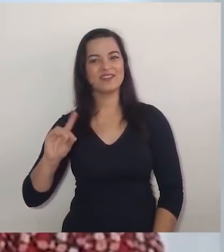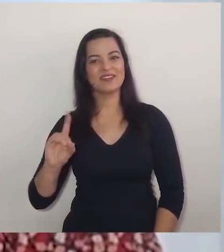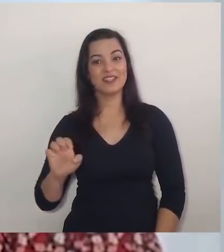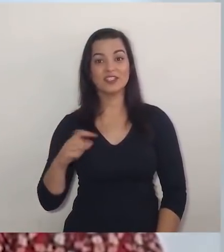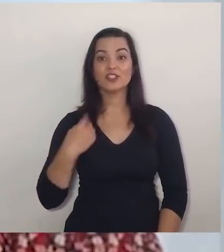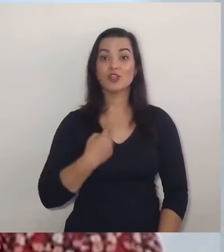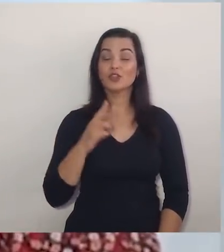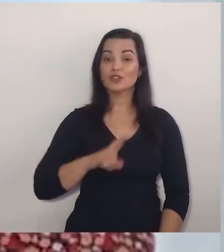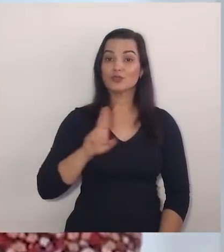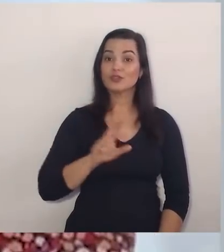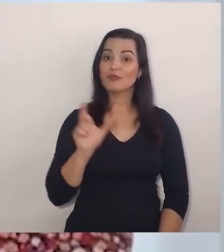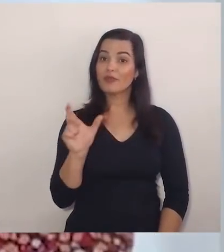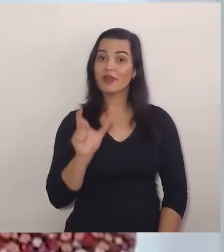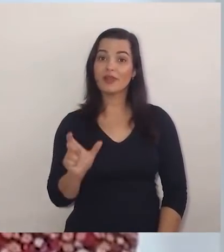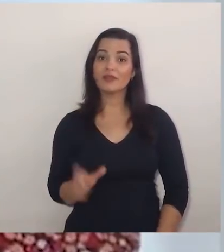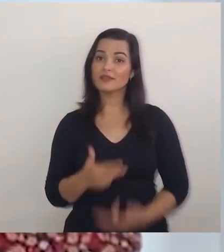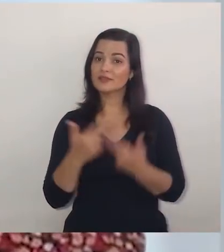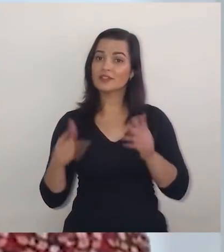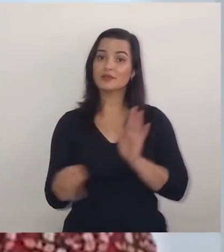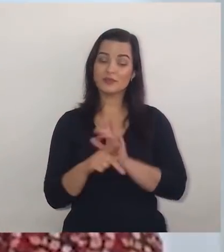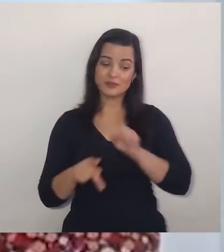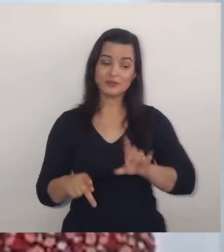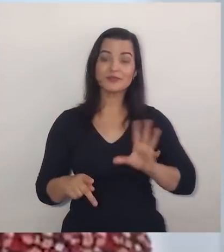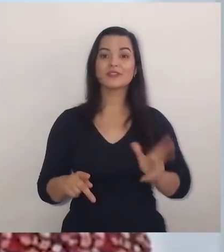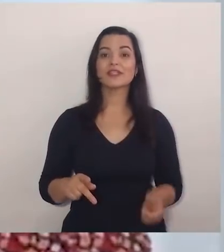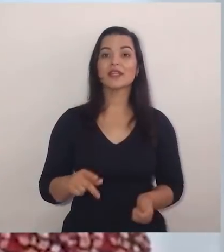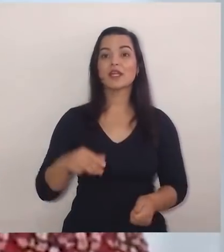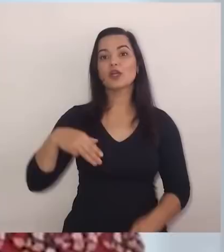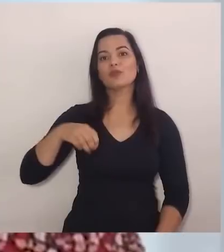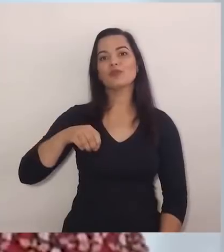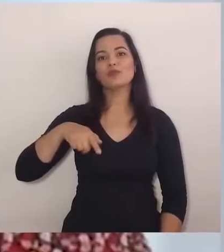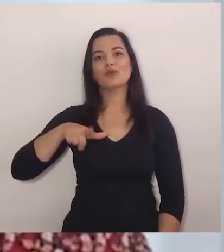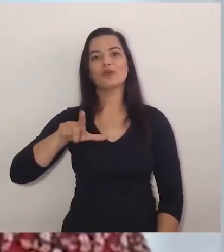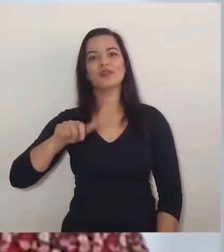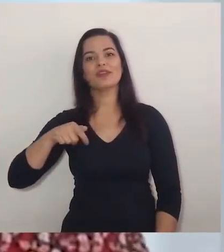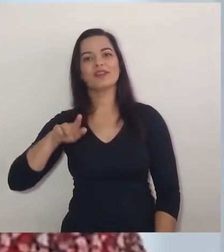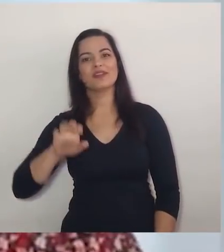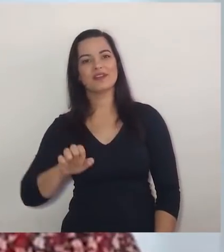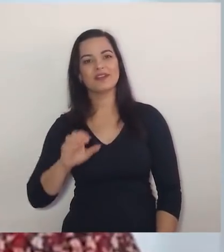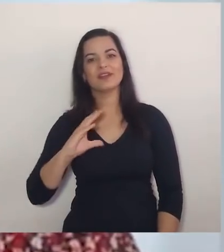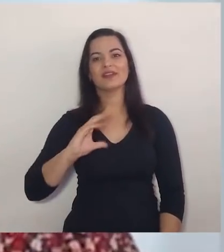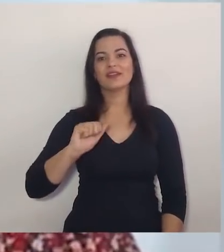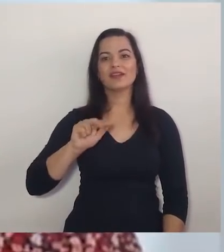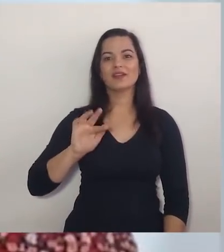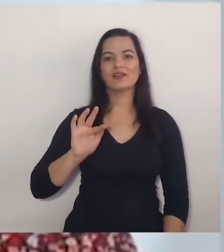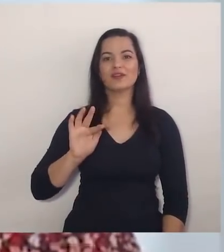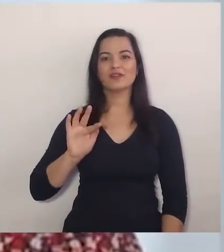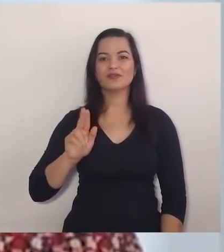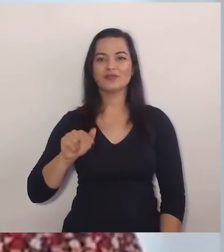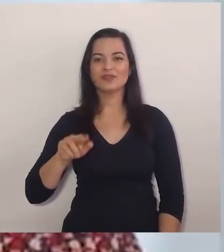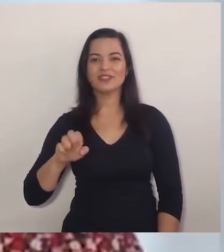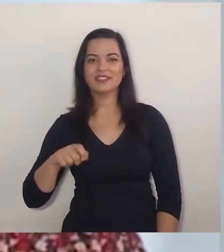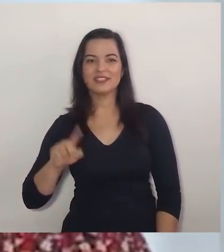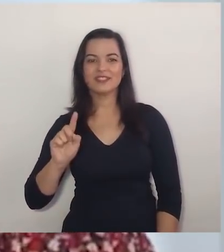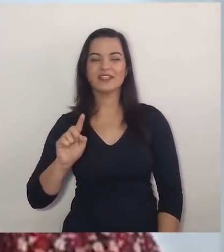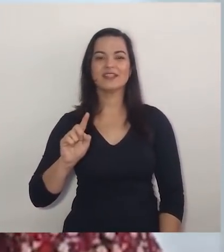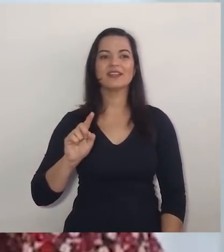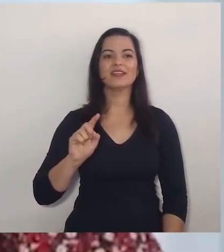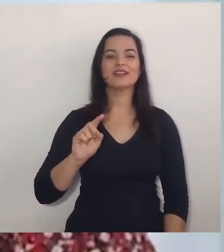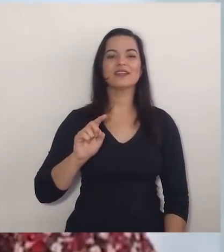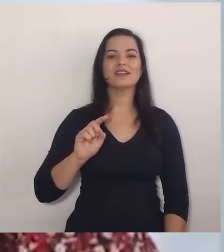vieram da África, como por exemplo, moleque, cafuné, fubá, quitanda